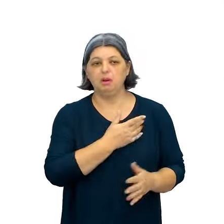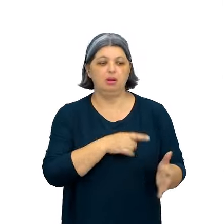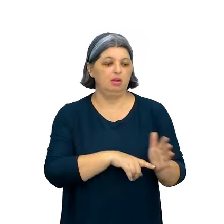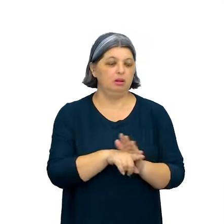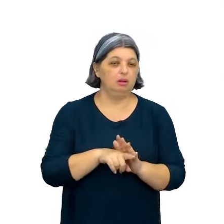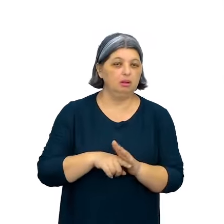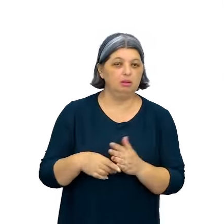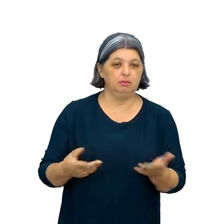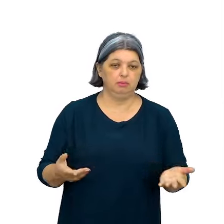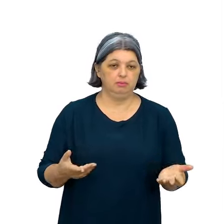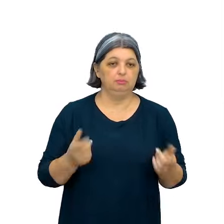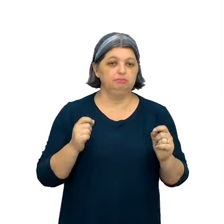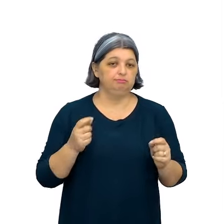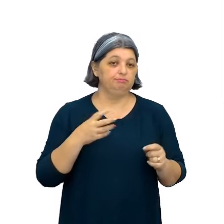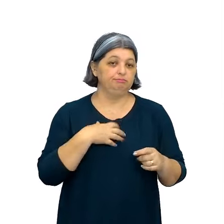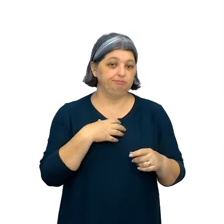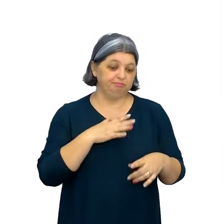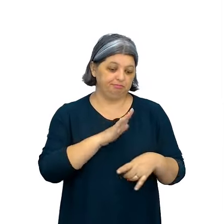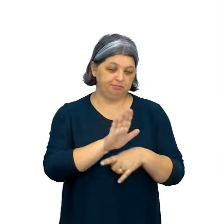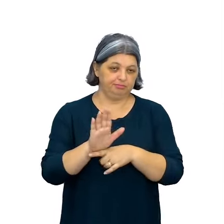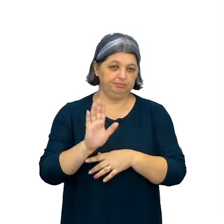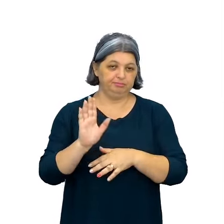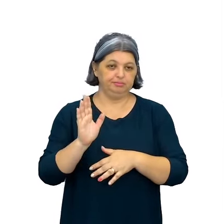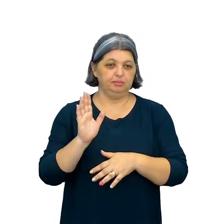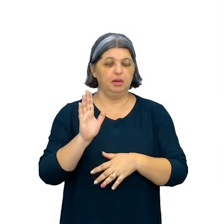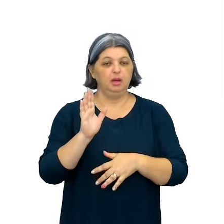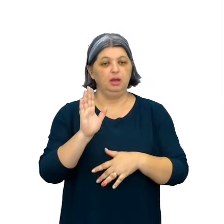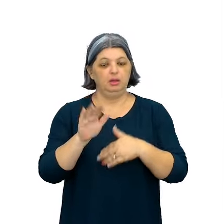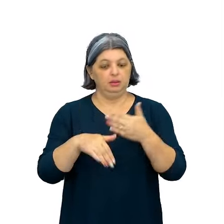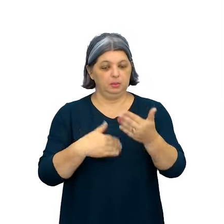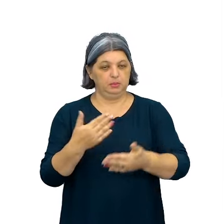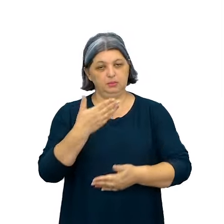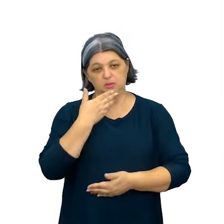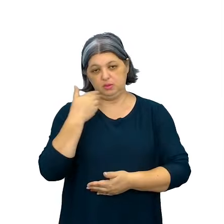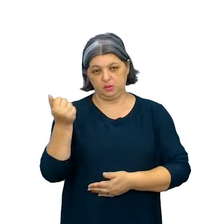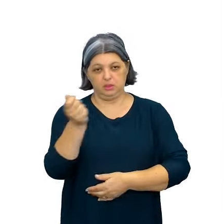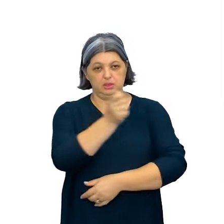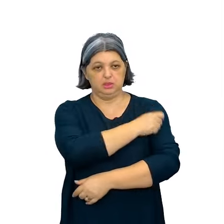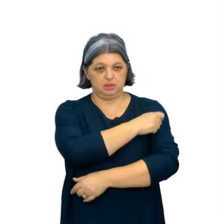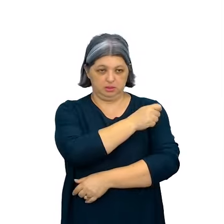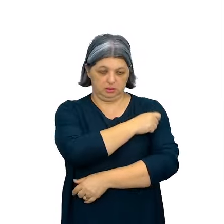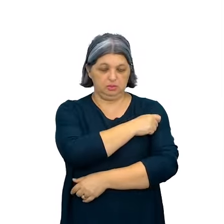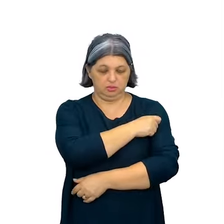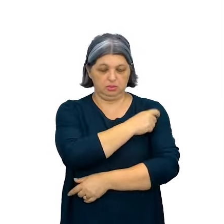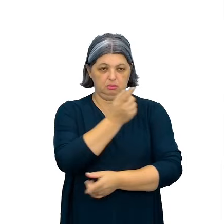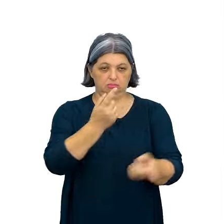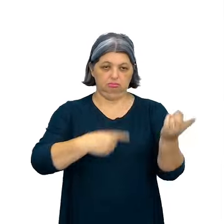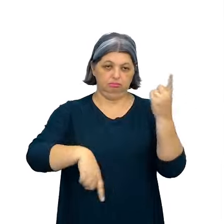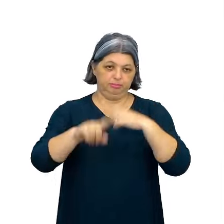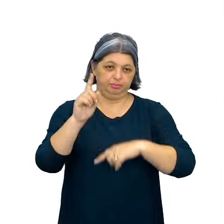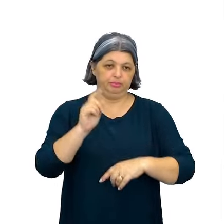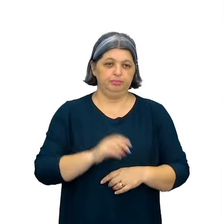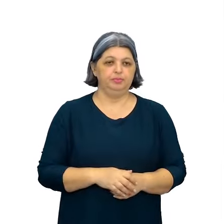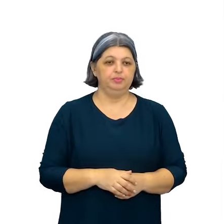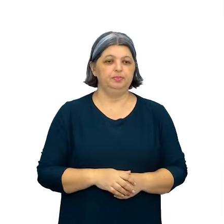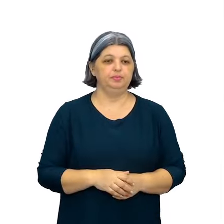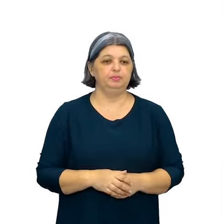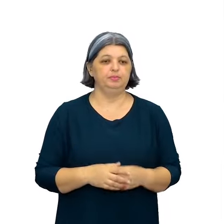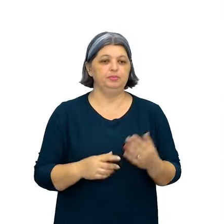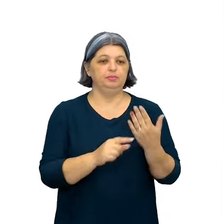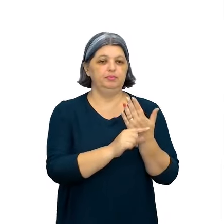podem auxiliar na melhoria da aprendizagem dos nossos estudantes? Então, segundo Orsatti,